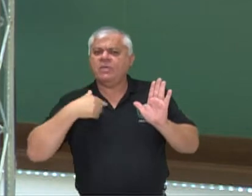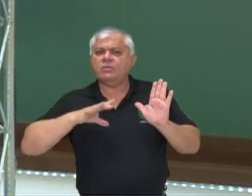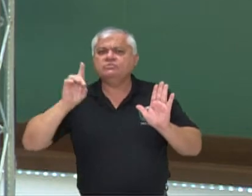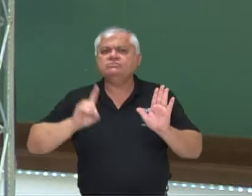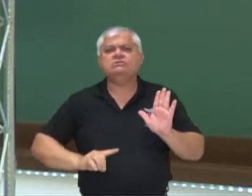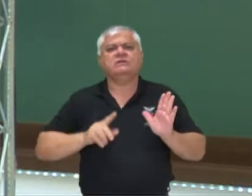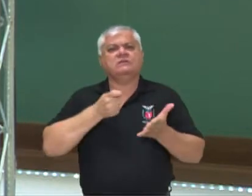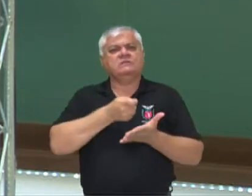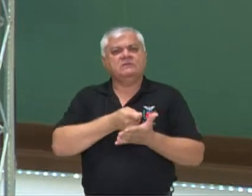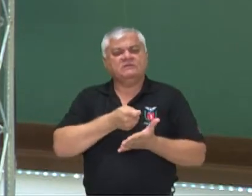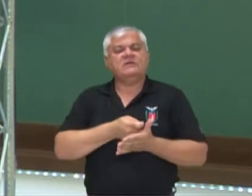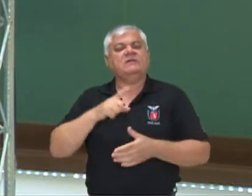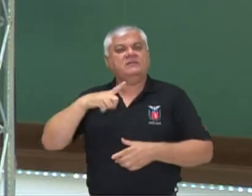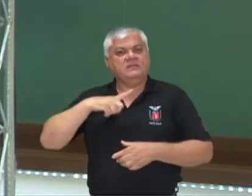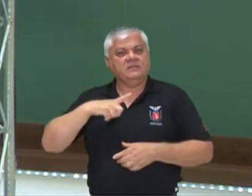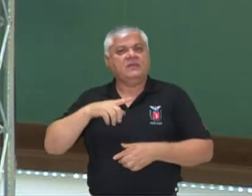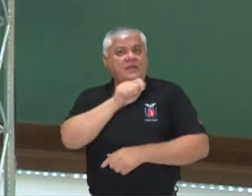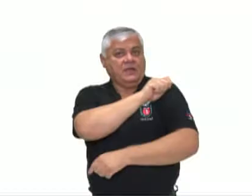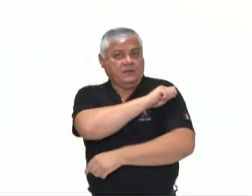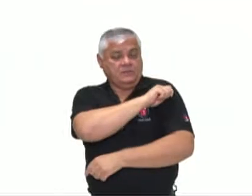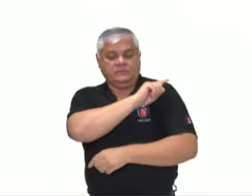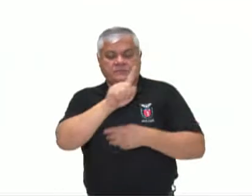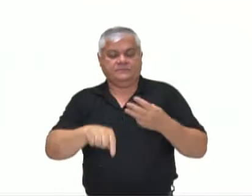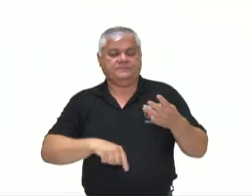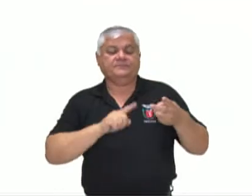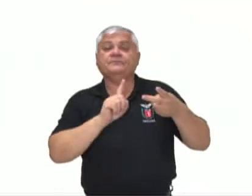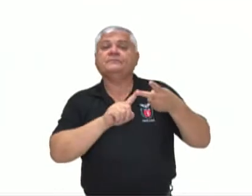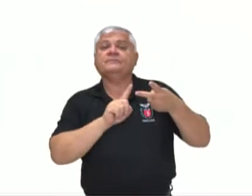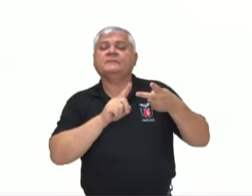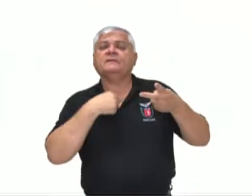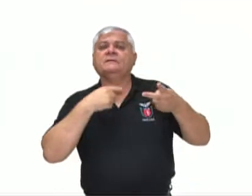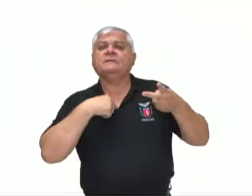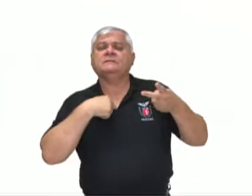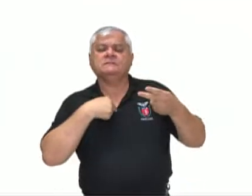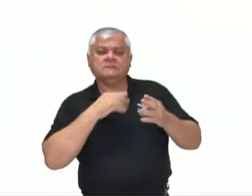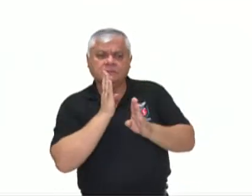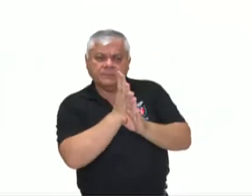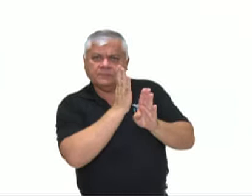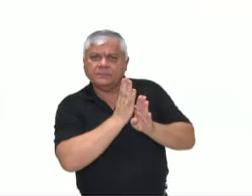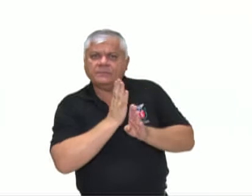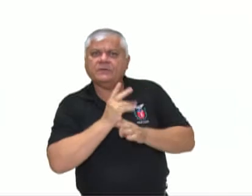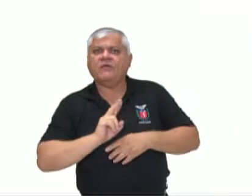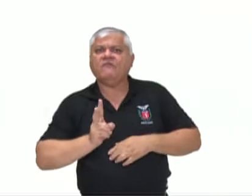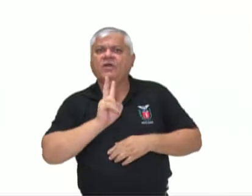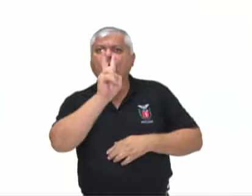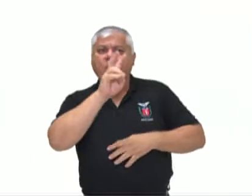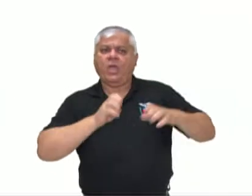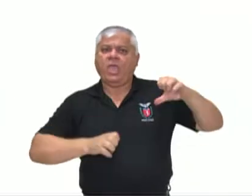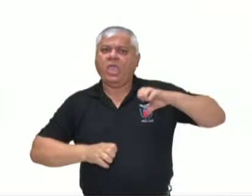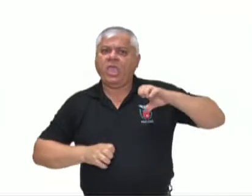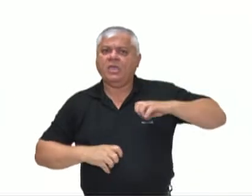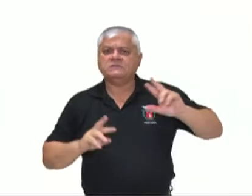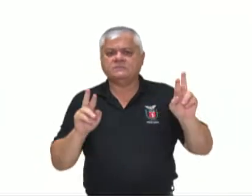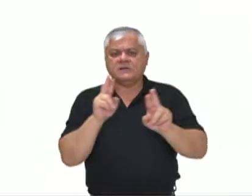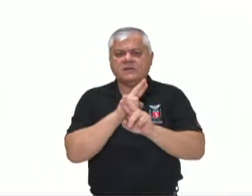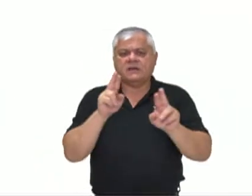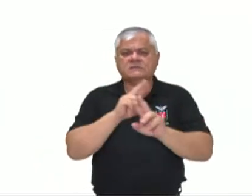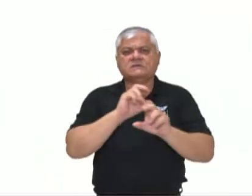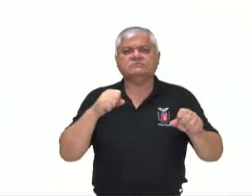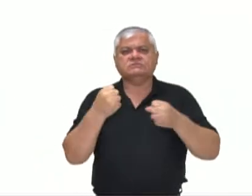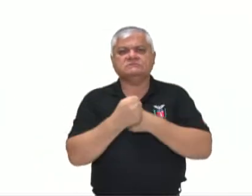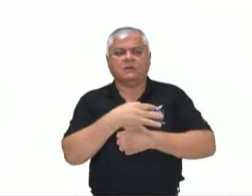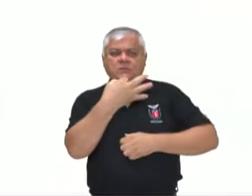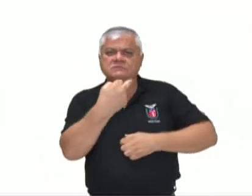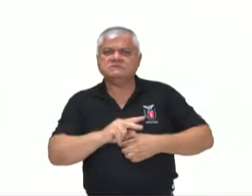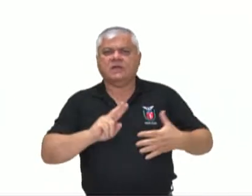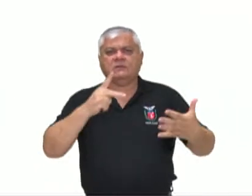e deveres, né, enquanto alunos. Identificar os valores éticos para o bom convívio social, né? Valor do que é